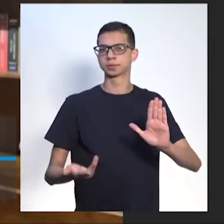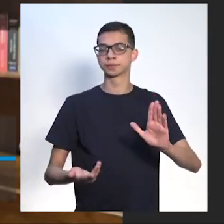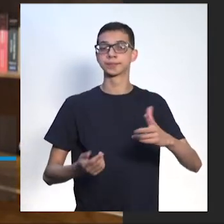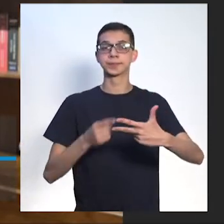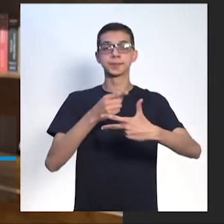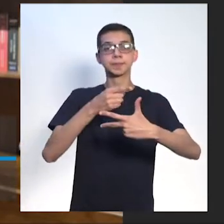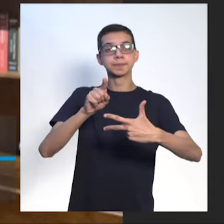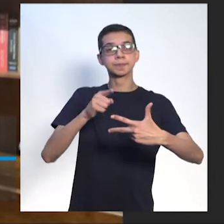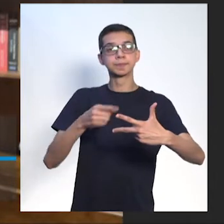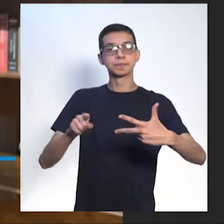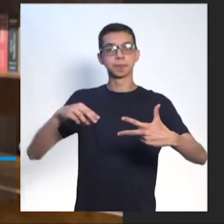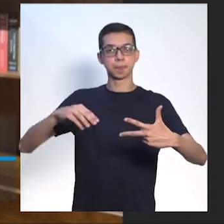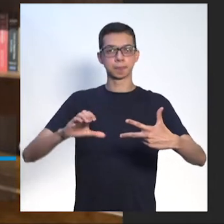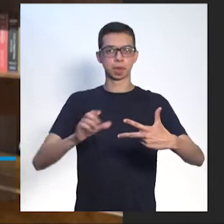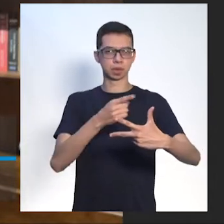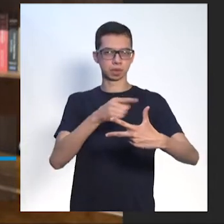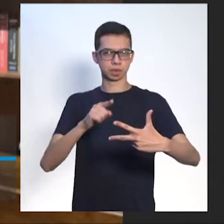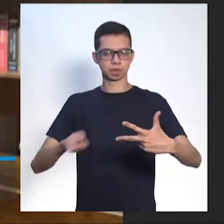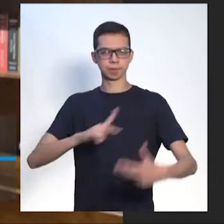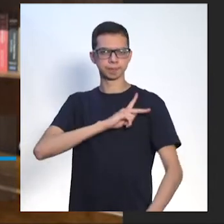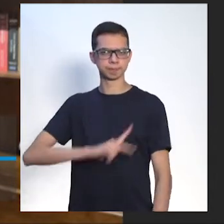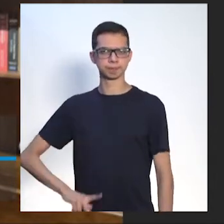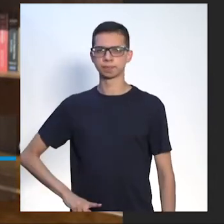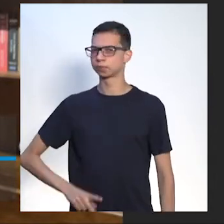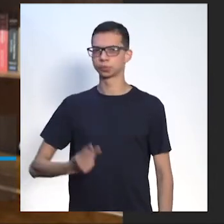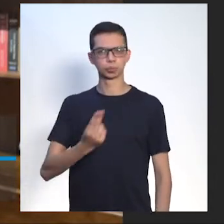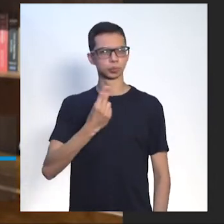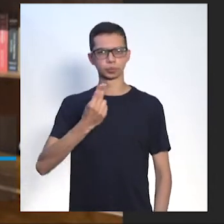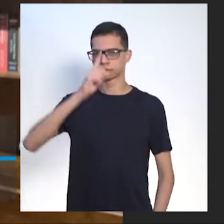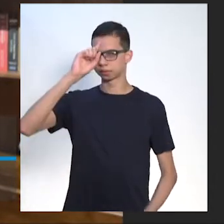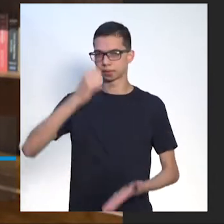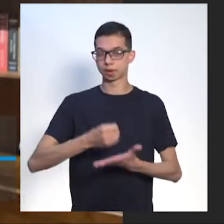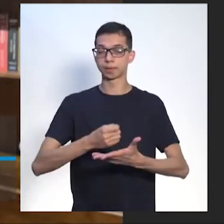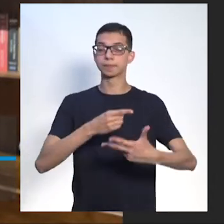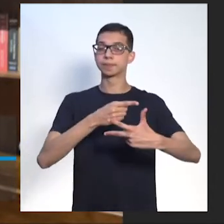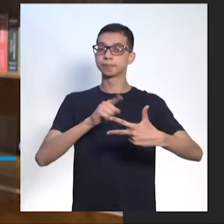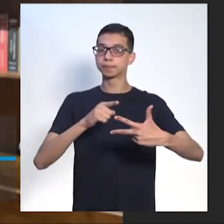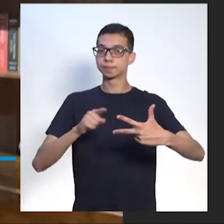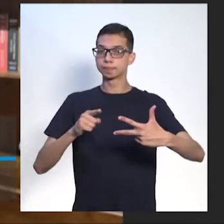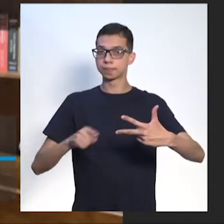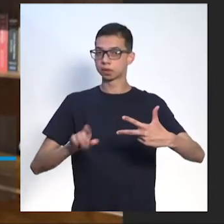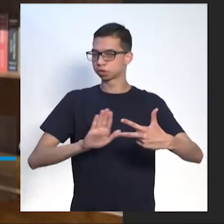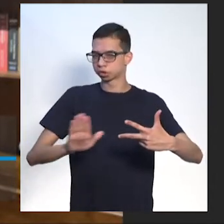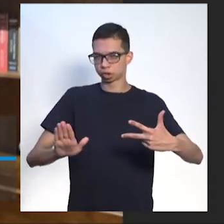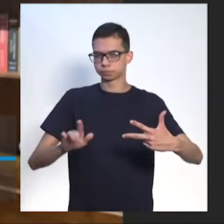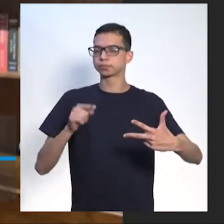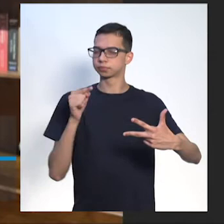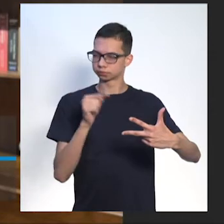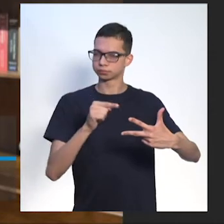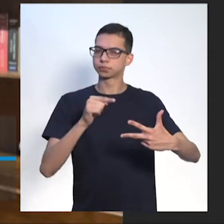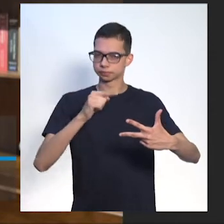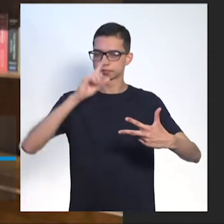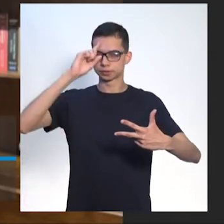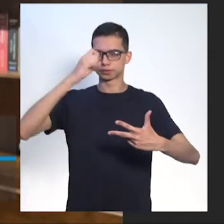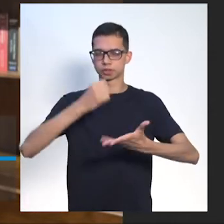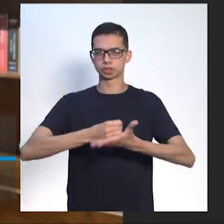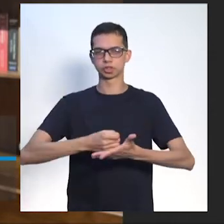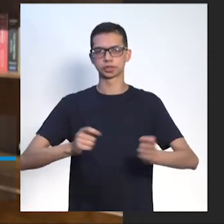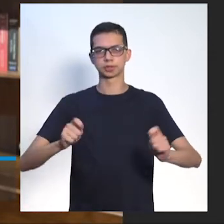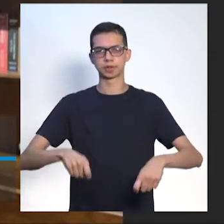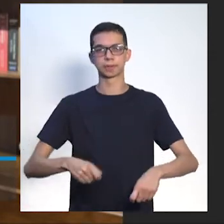compete à presidência ou ao parlamento. É o MEC que decide. Tá? Ele tem esse poder de fazer essa